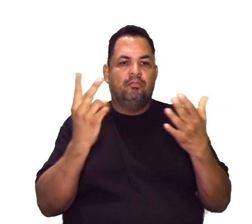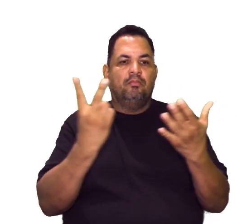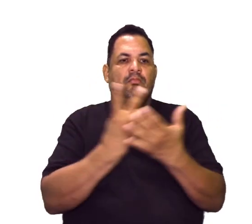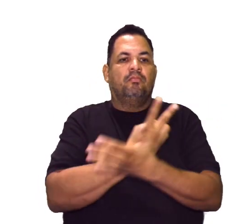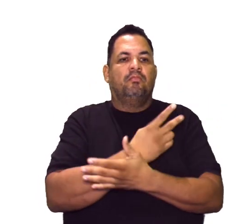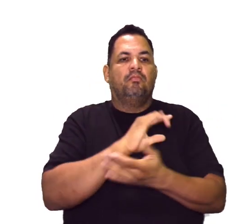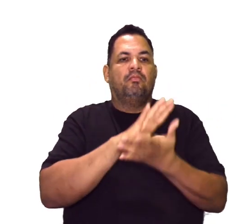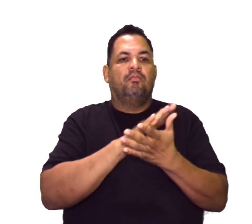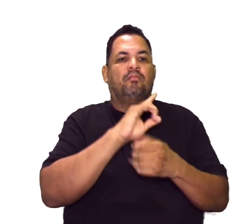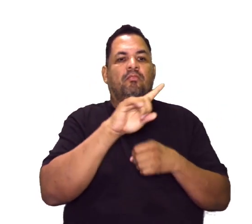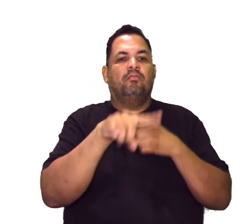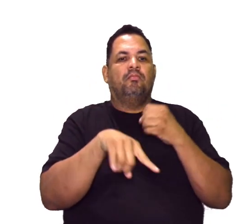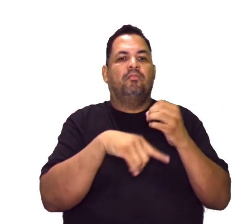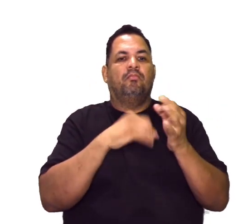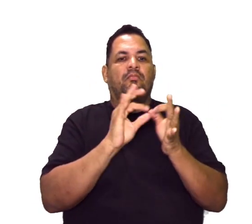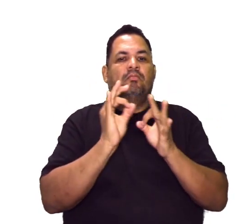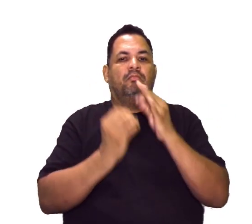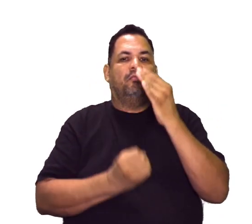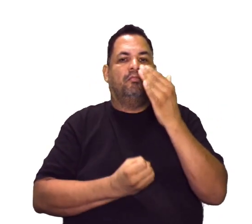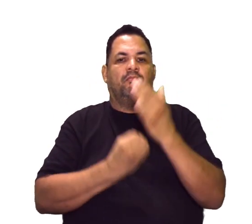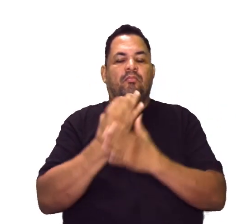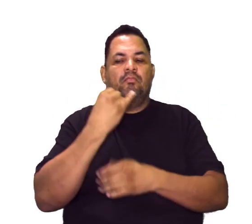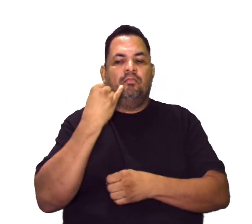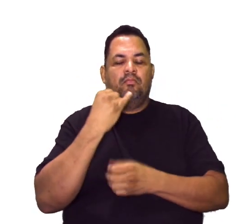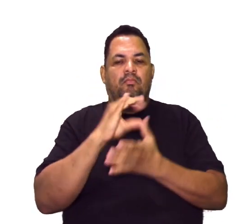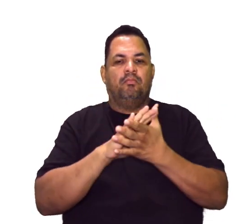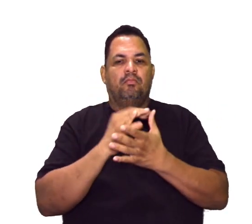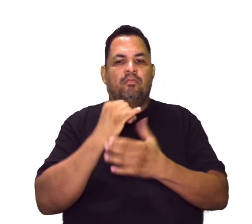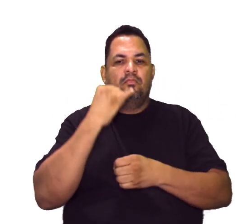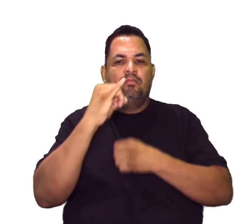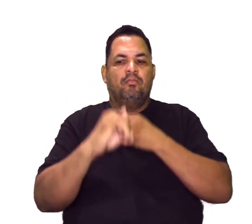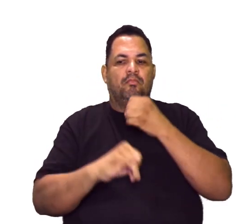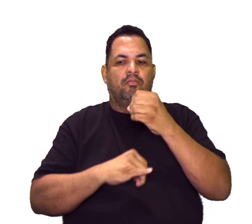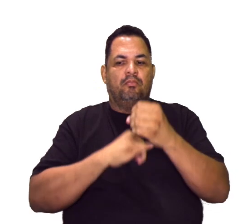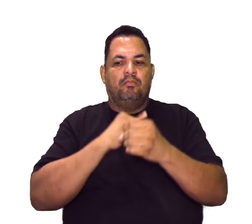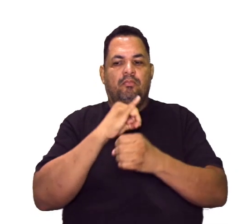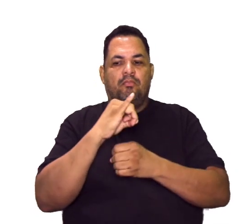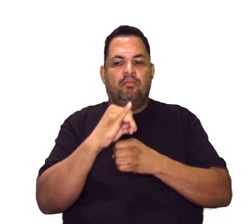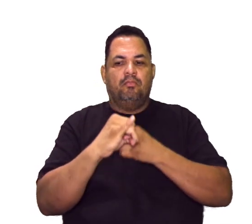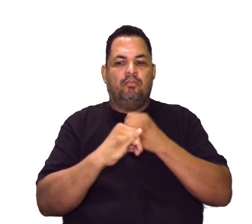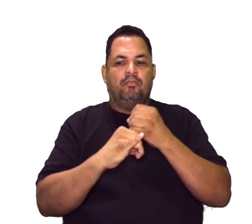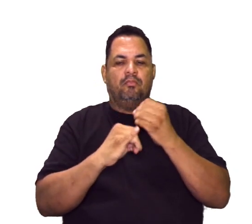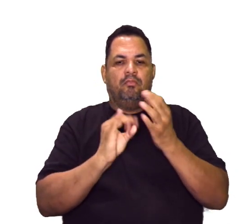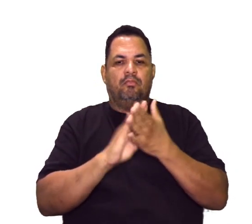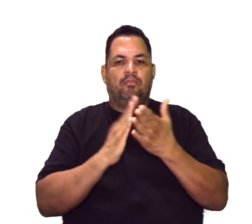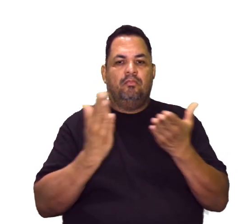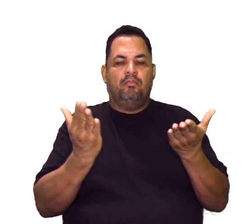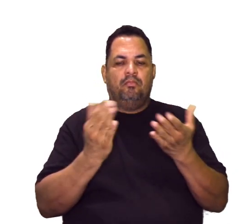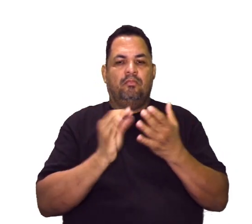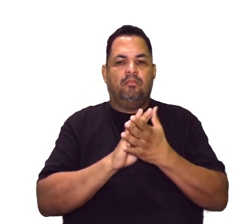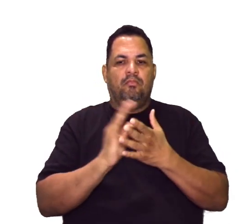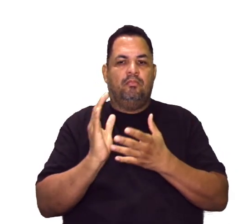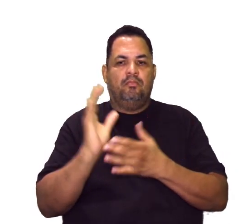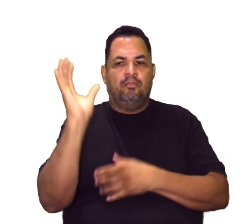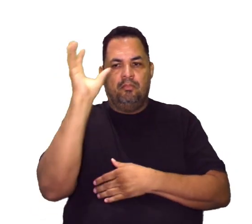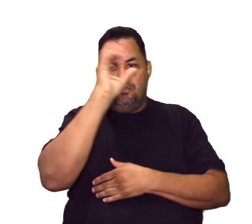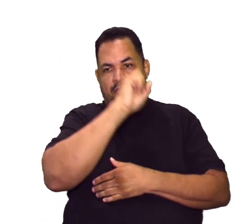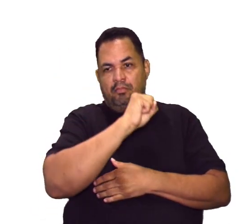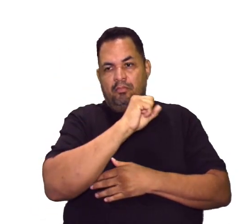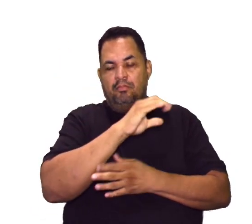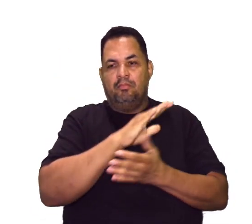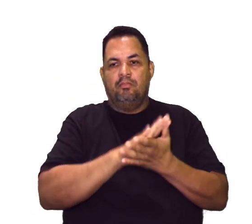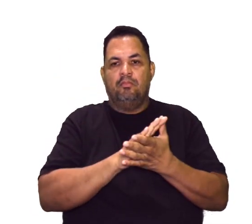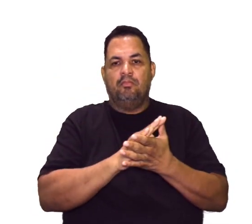entre os átomos na formação de um determinado composto, vamos abordar sobre